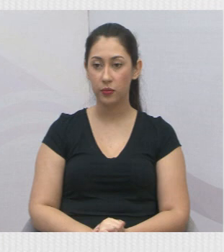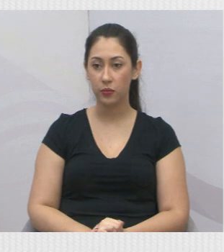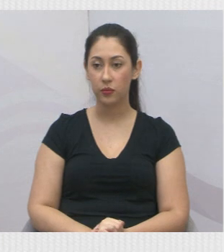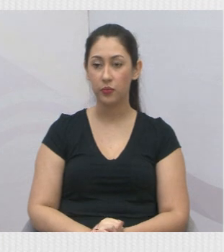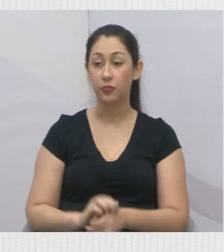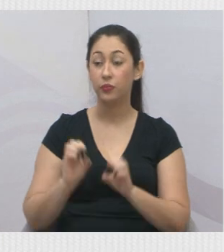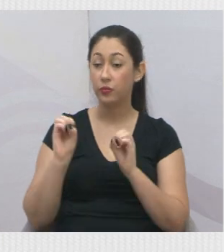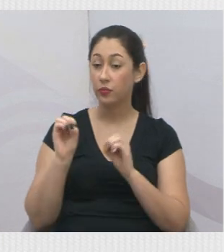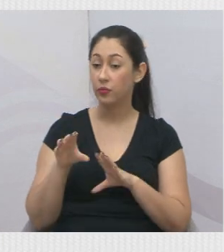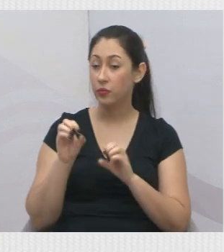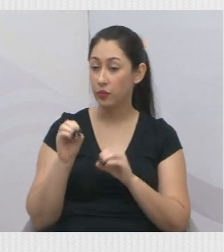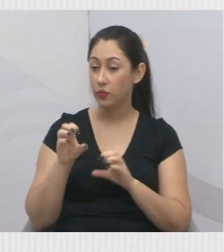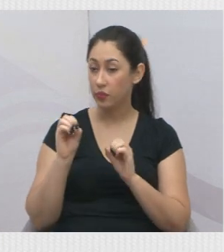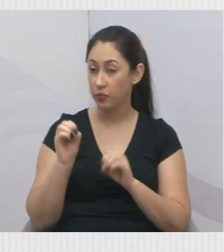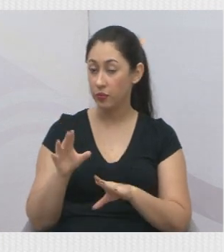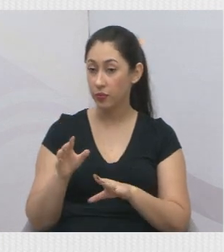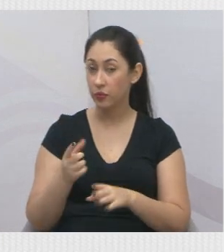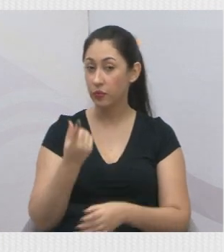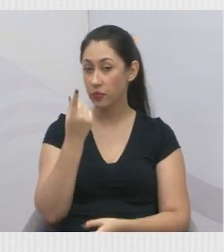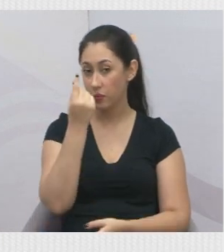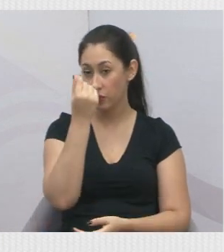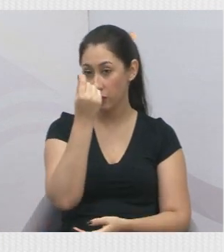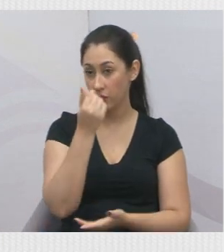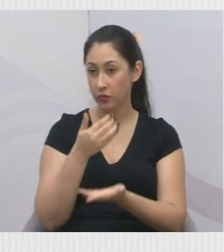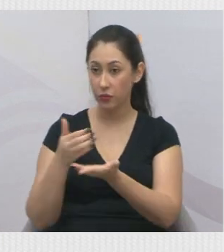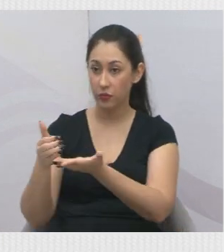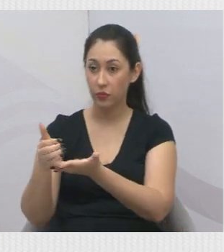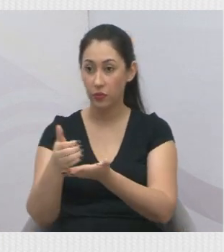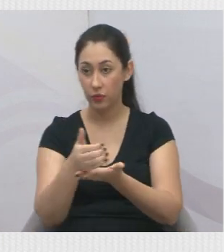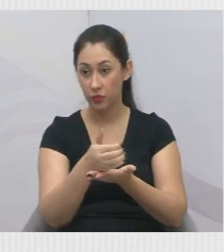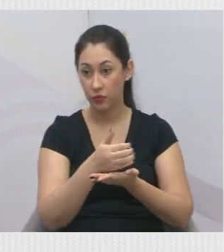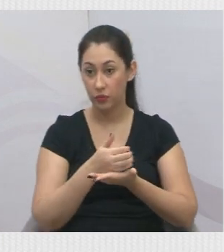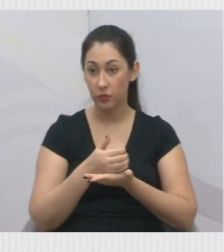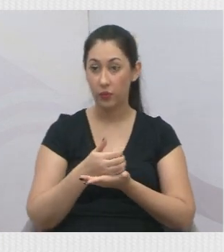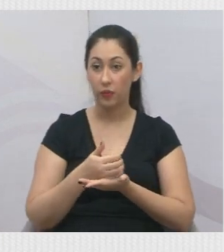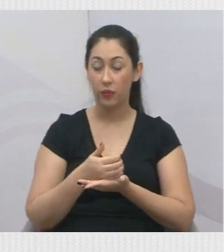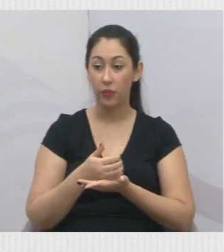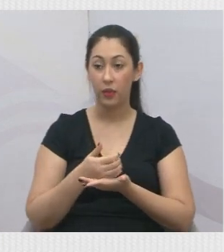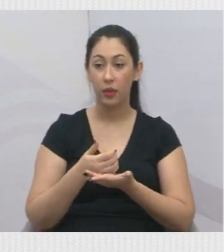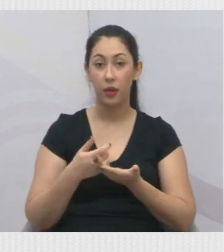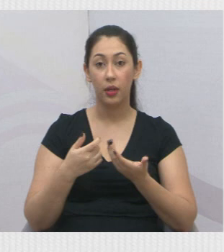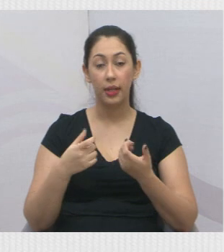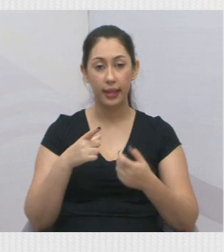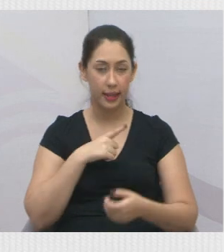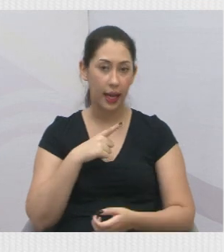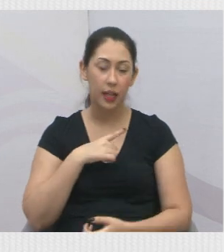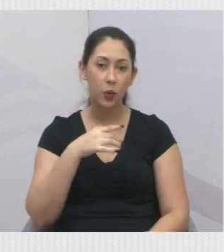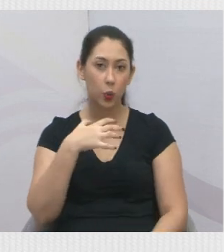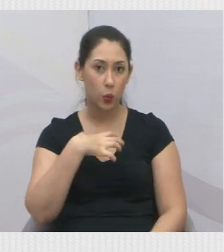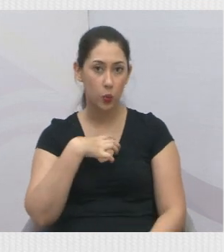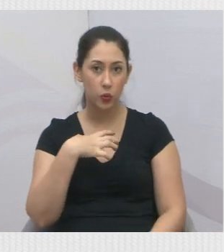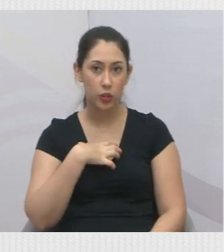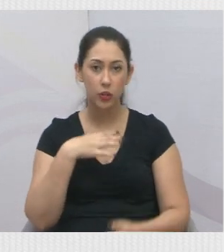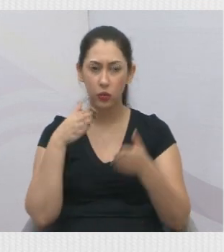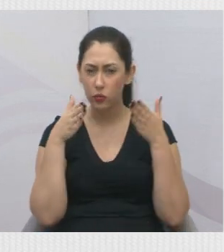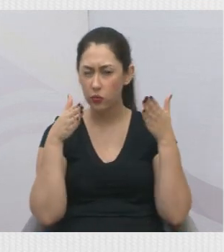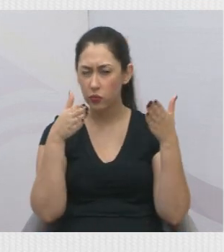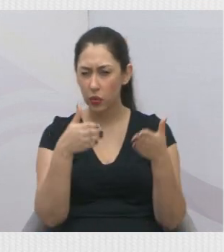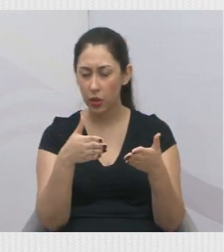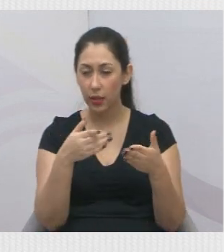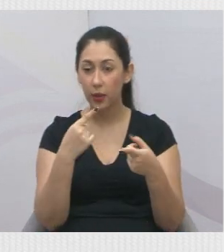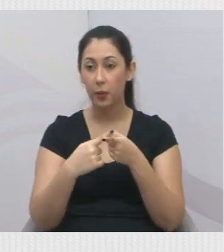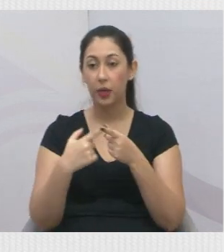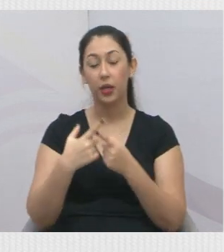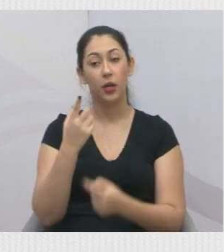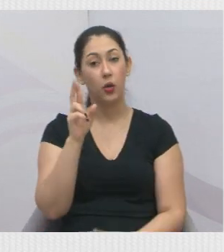o ensino, de acordo com a receita, existe metodologias específicas, tá, gente? Porque aqui a receita que é utilizada